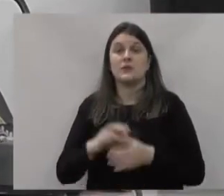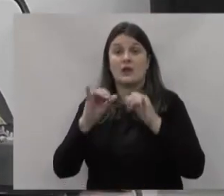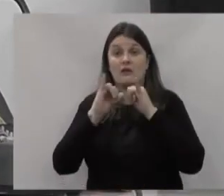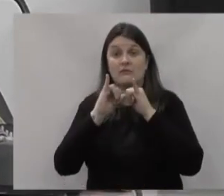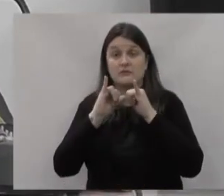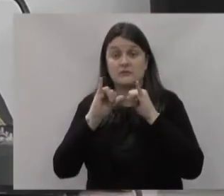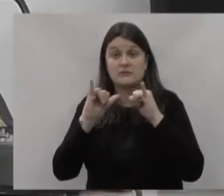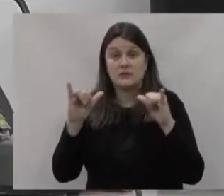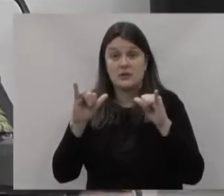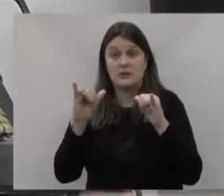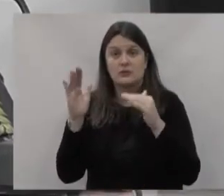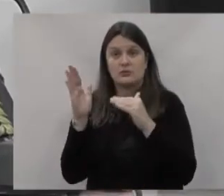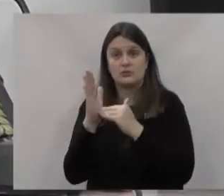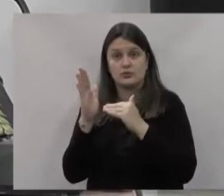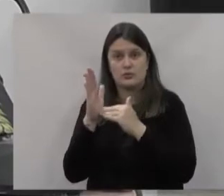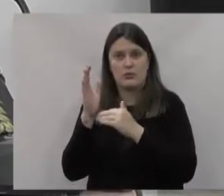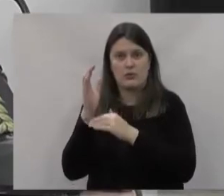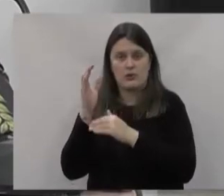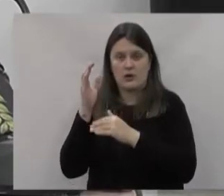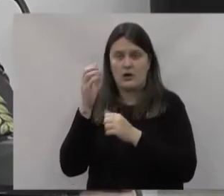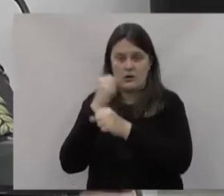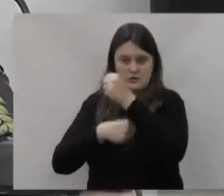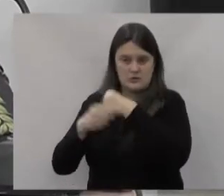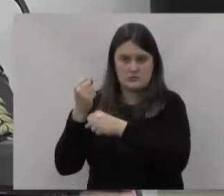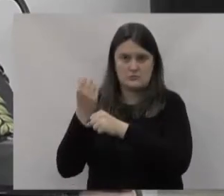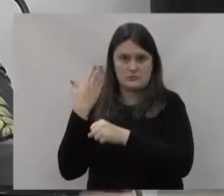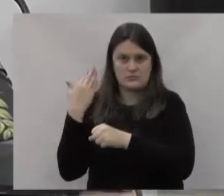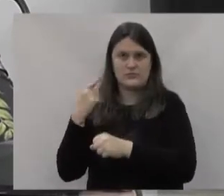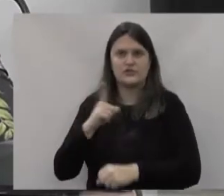salientar que, no último ano, nós tivemos